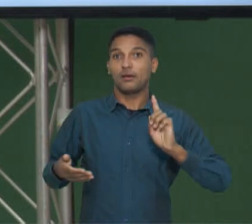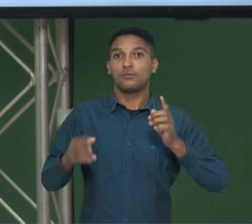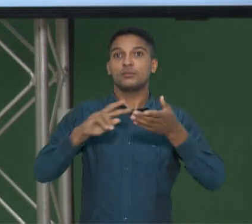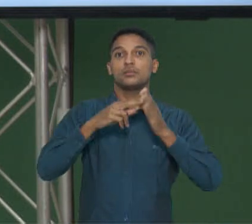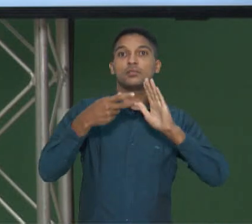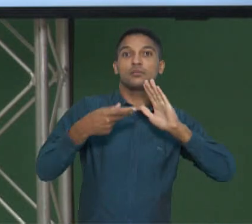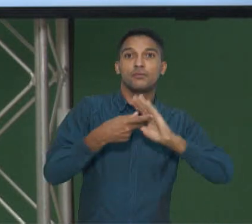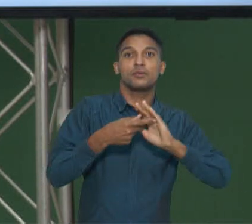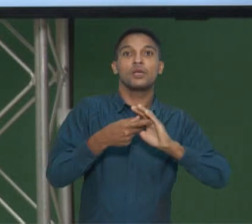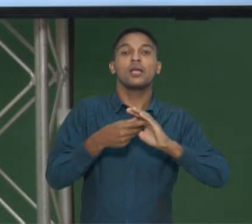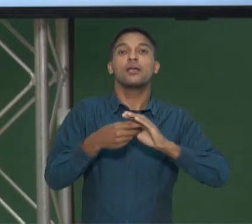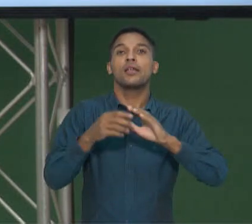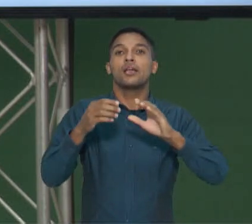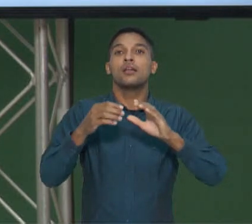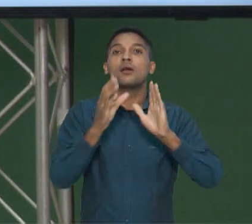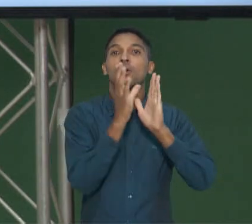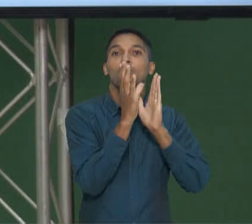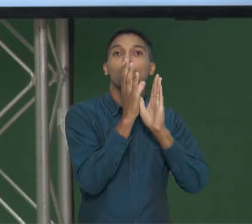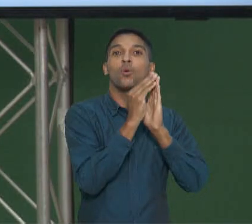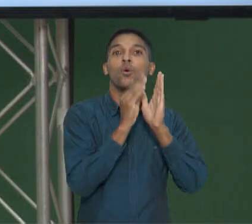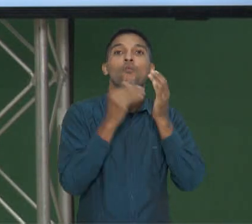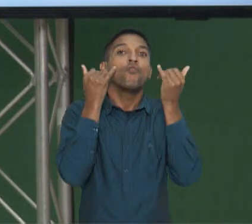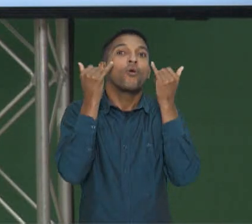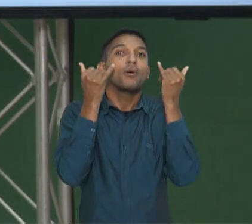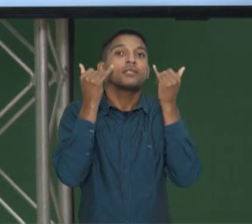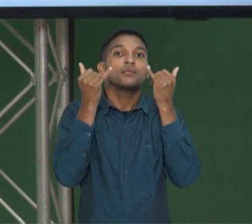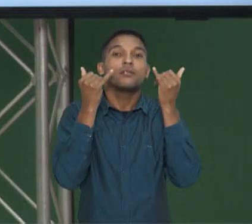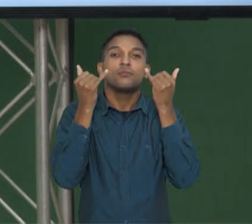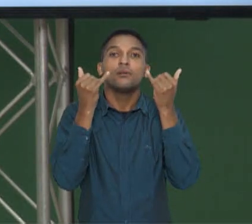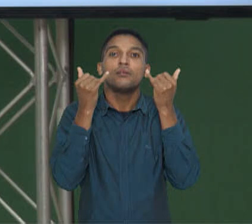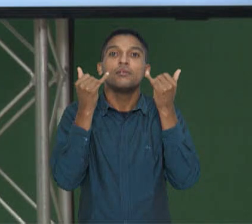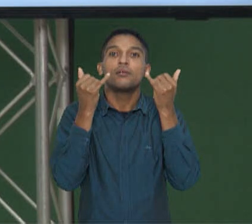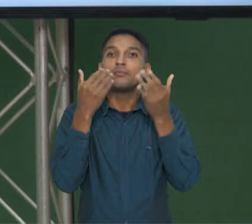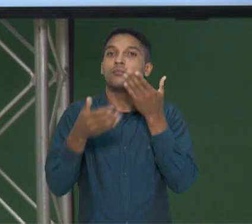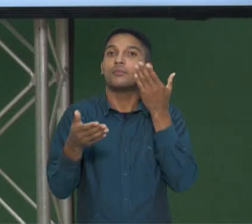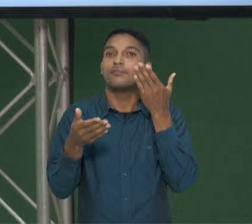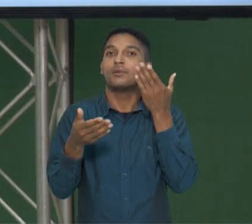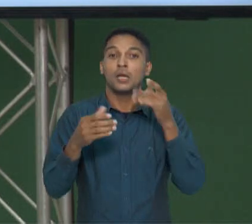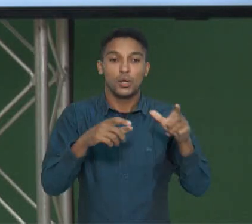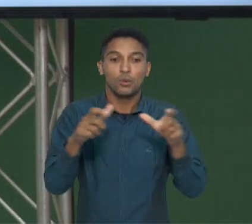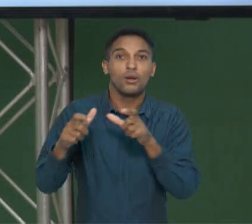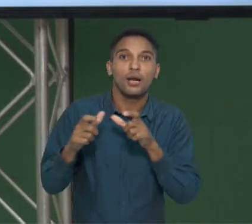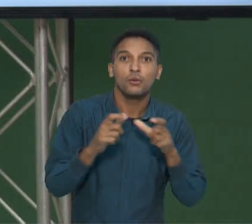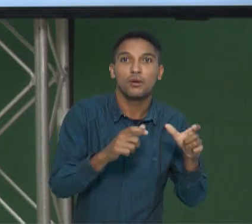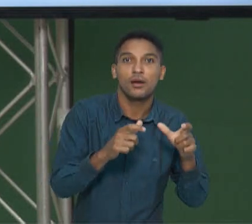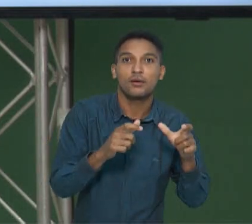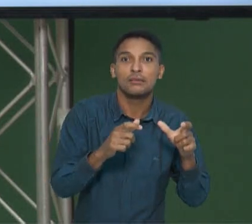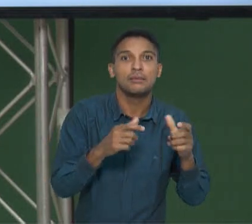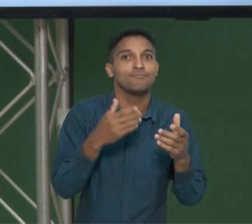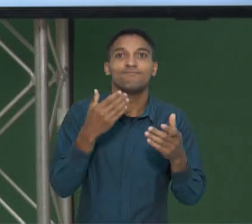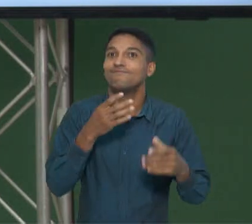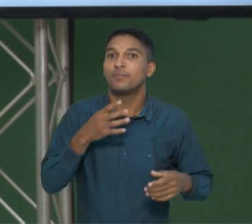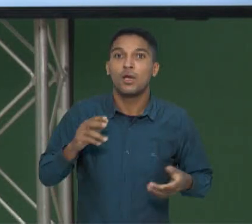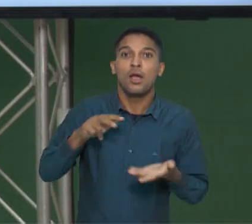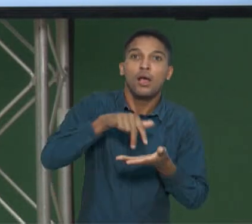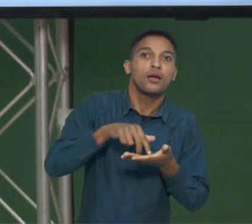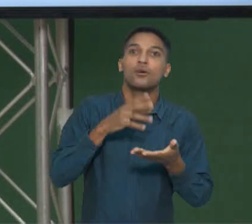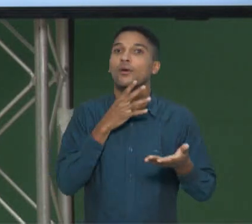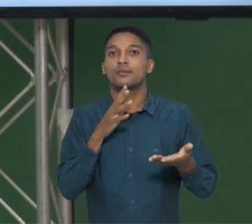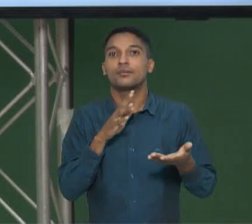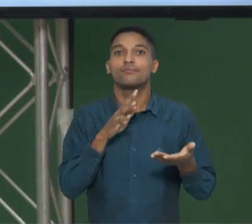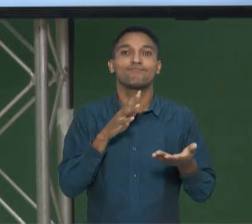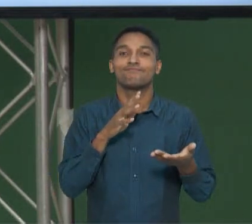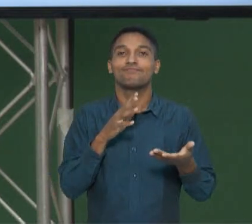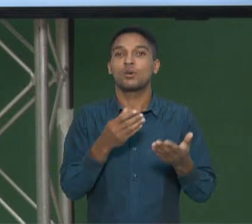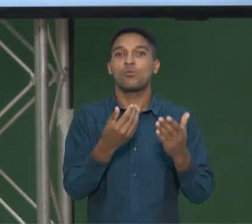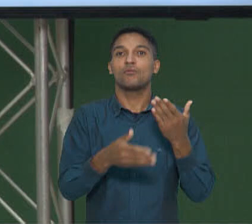sim conteúdos. Tá? Perdeu de conhecer algum lugar por falta de informação, perdeu de conhecer alguma